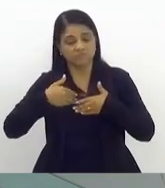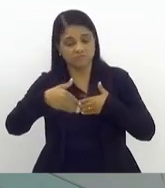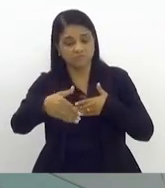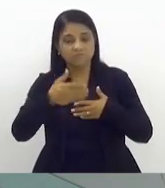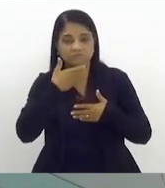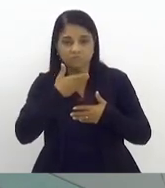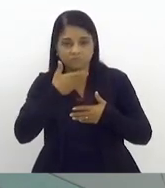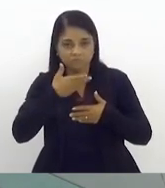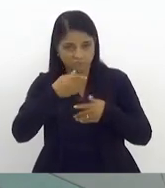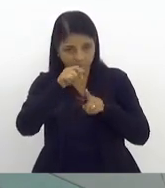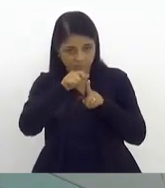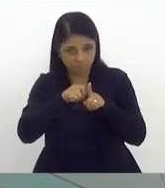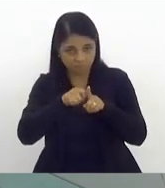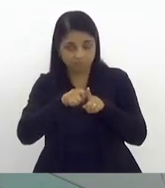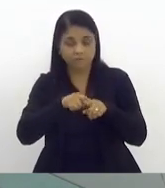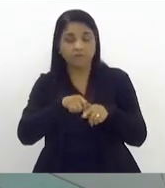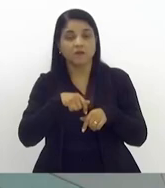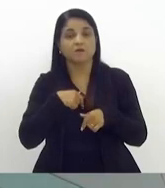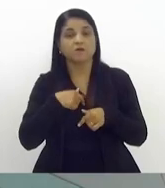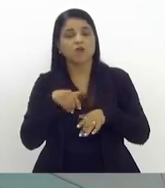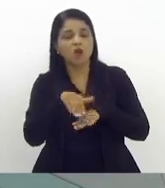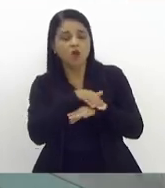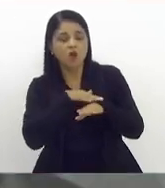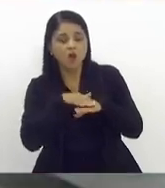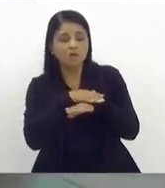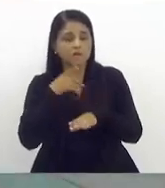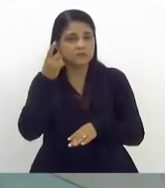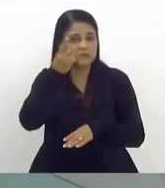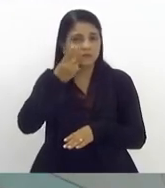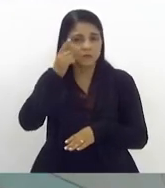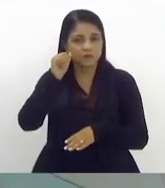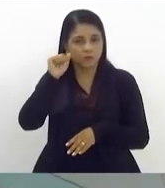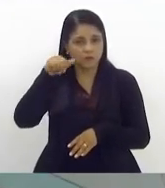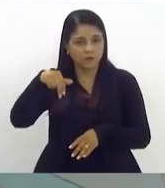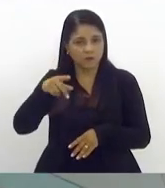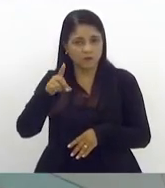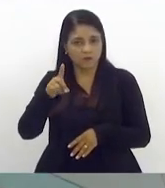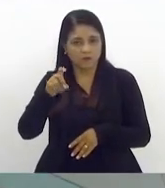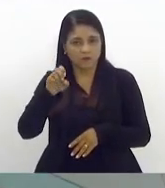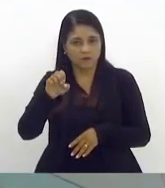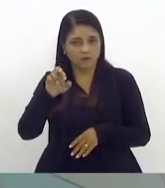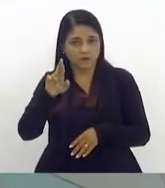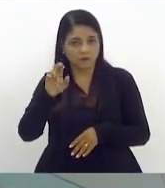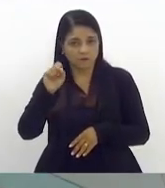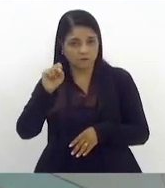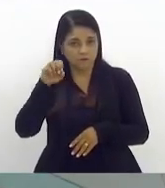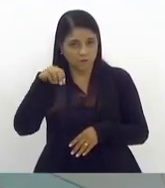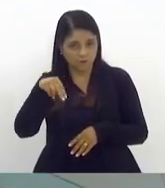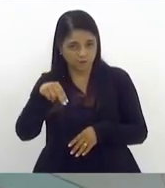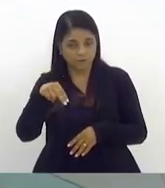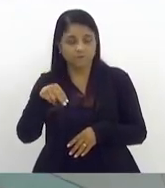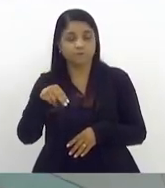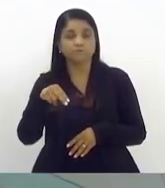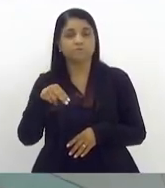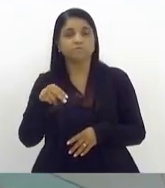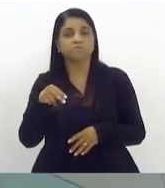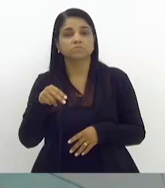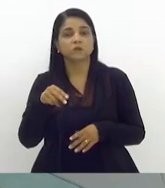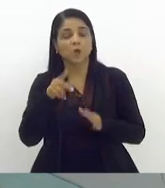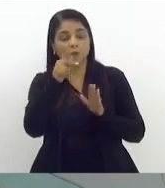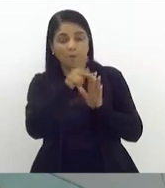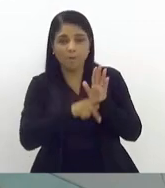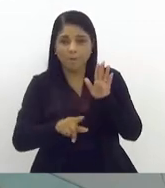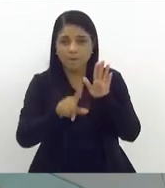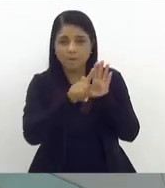com o deputado Anderson, porque conversar a gente pode, porque esse projeto